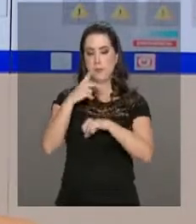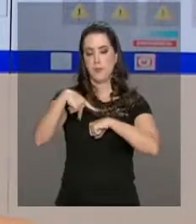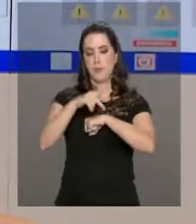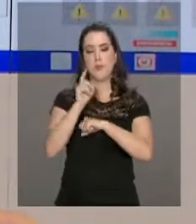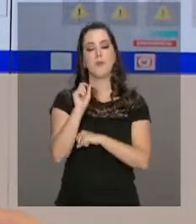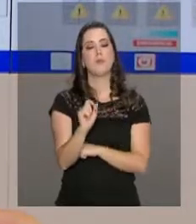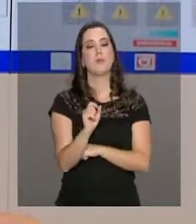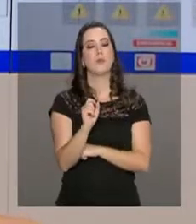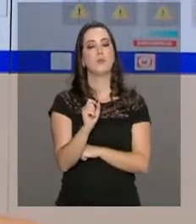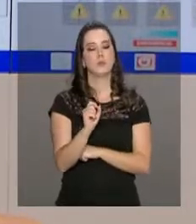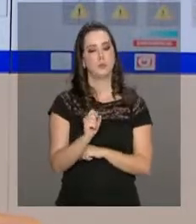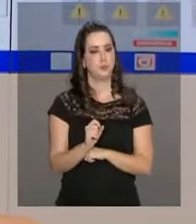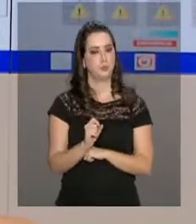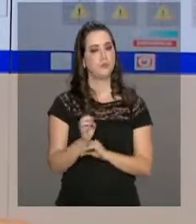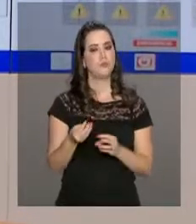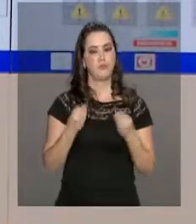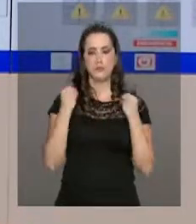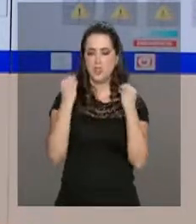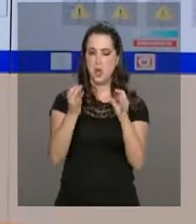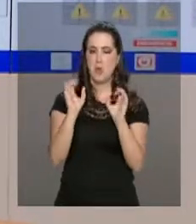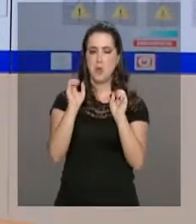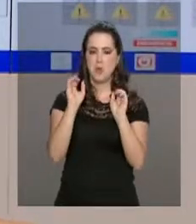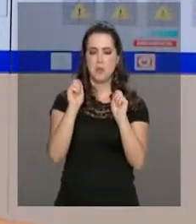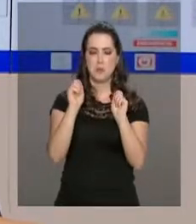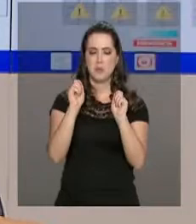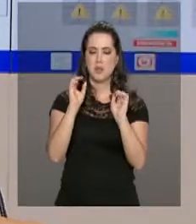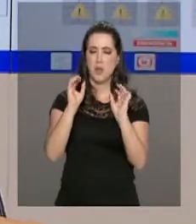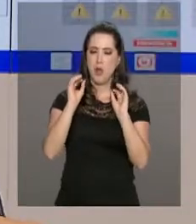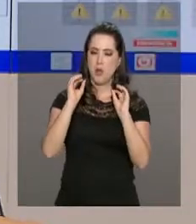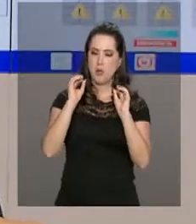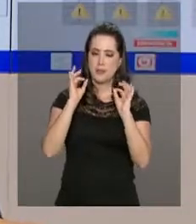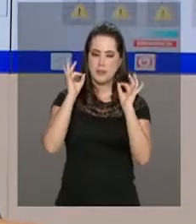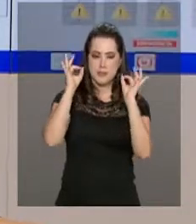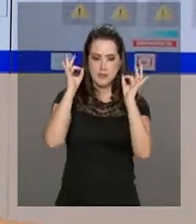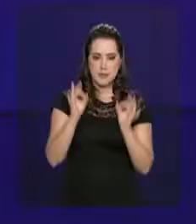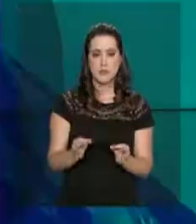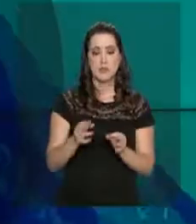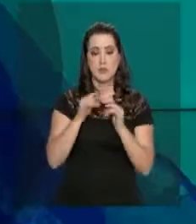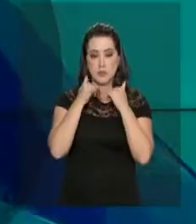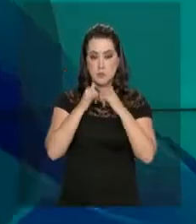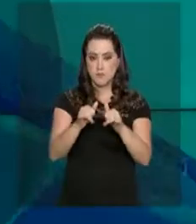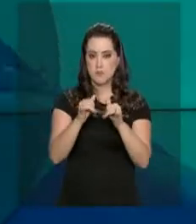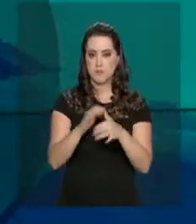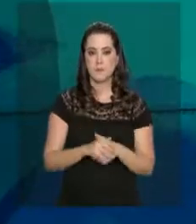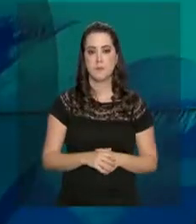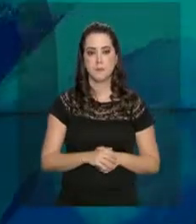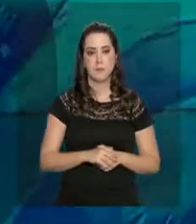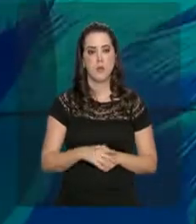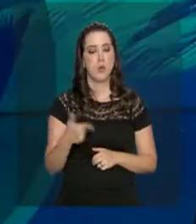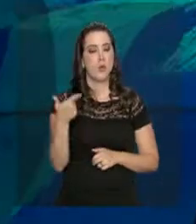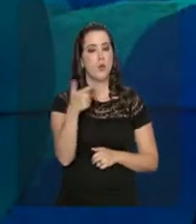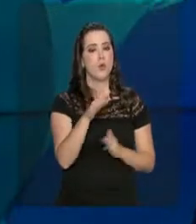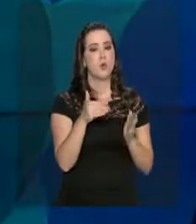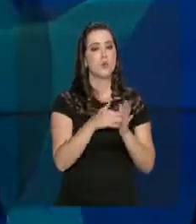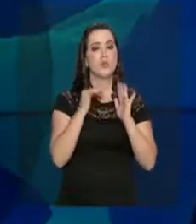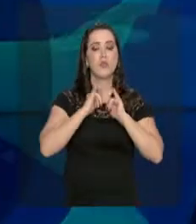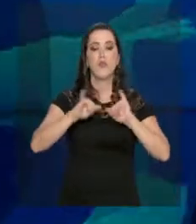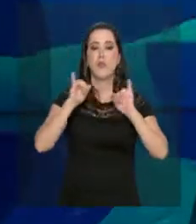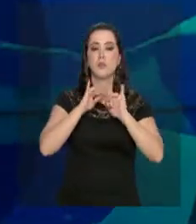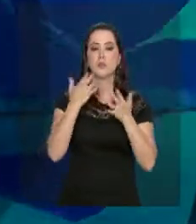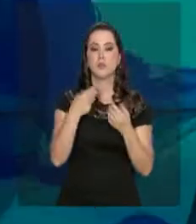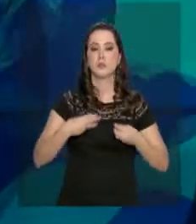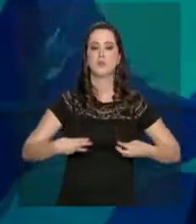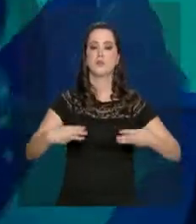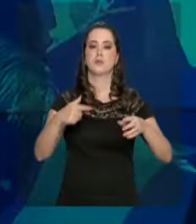que é garantir a robustez no fornecimento de energia e uma última informação o